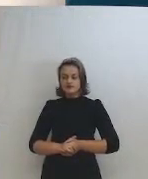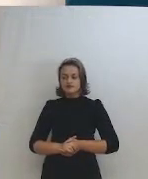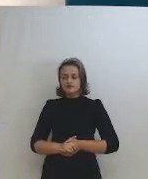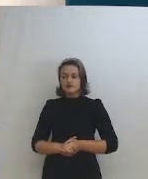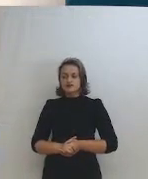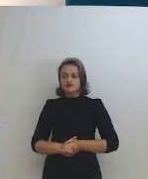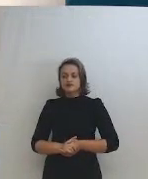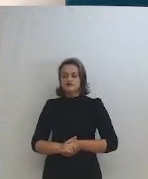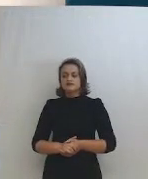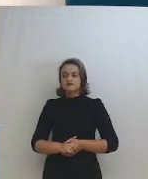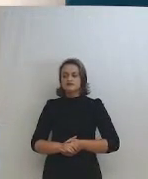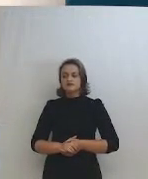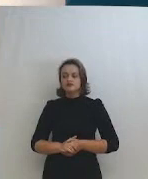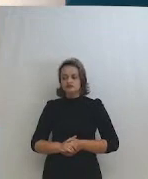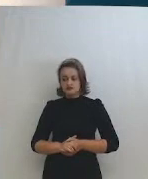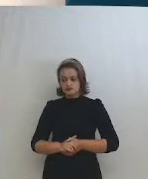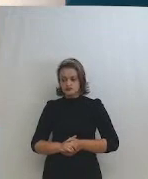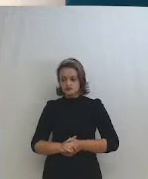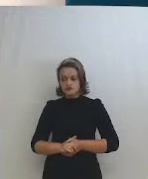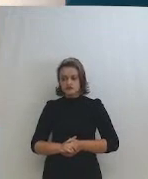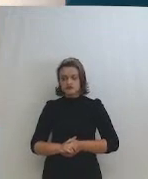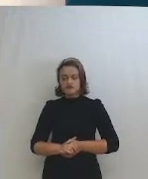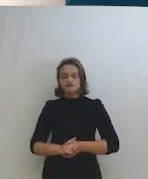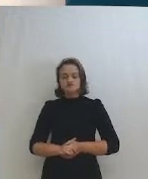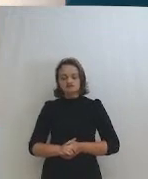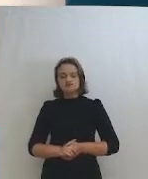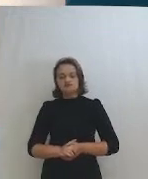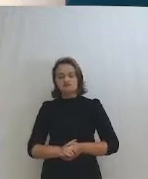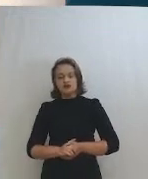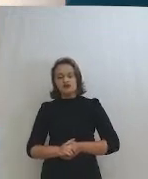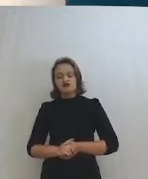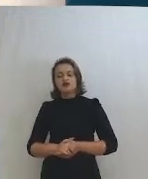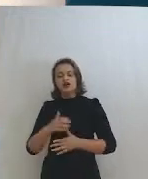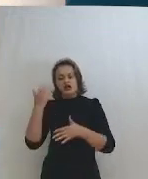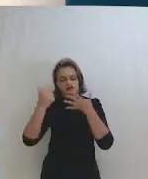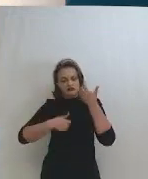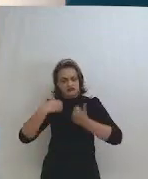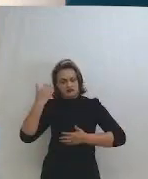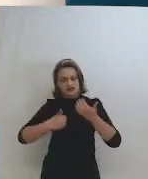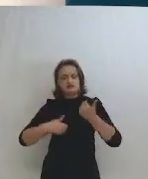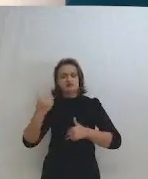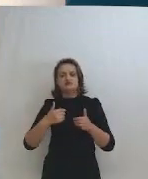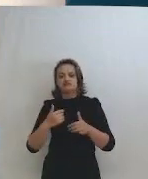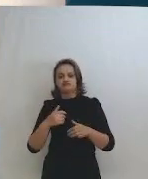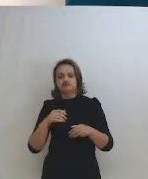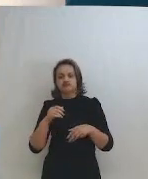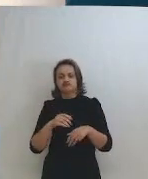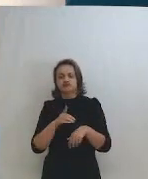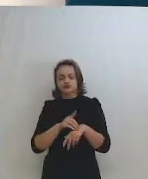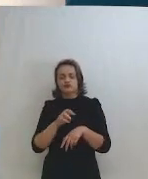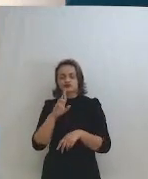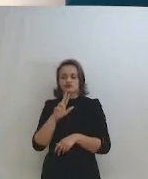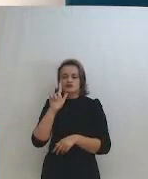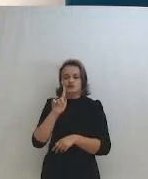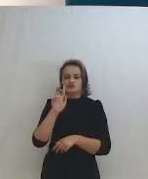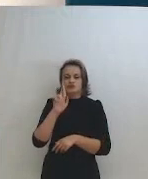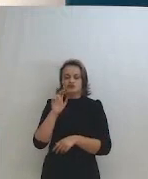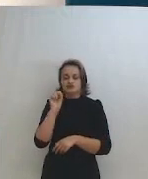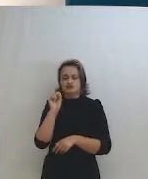Eu ouvi atentamente a boa sustentação do doutor Gustavo Henrique